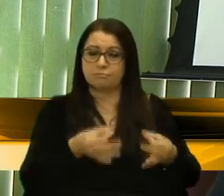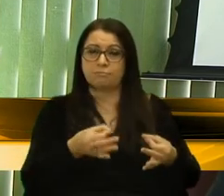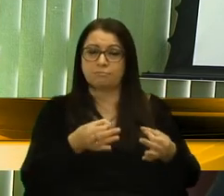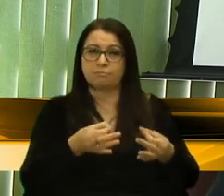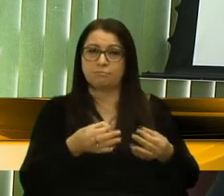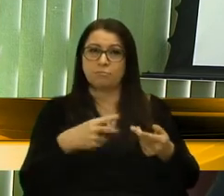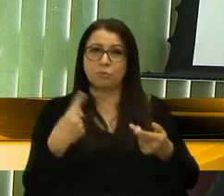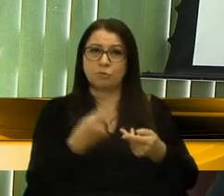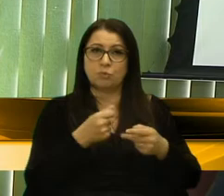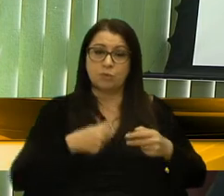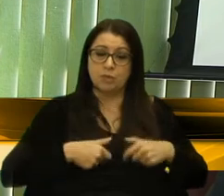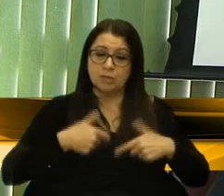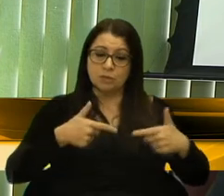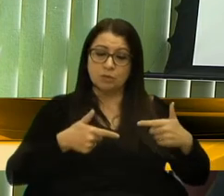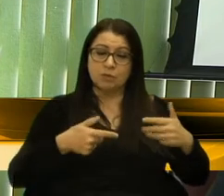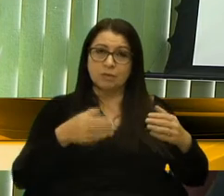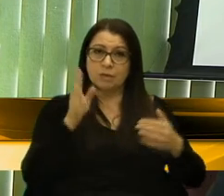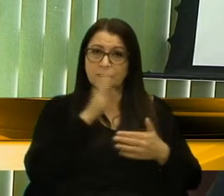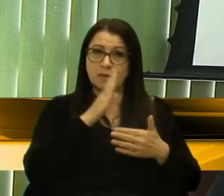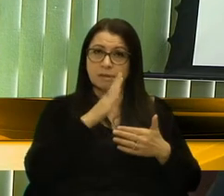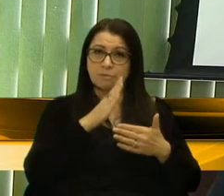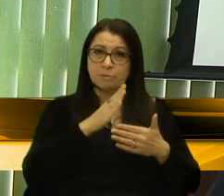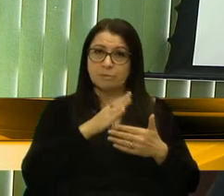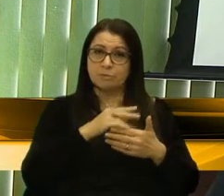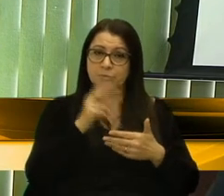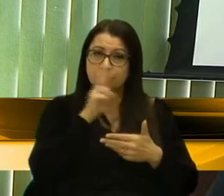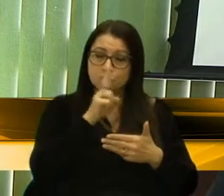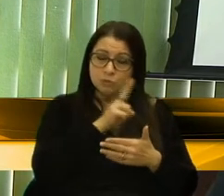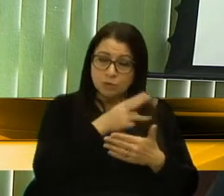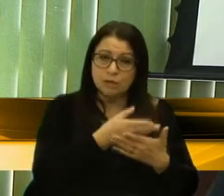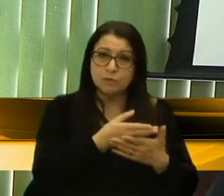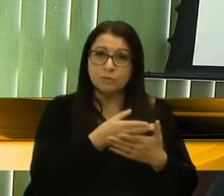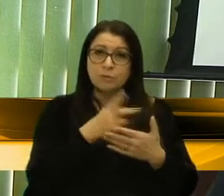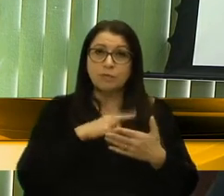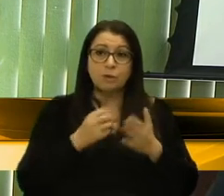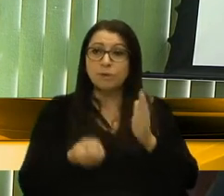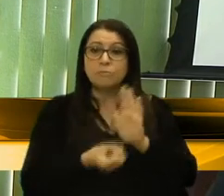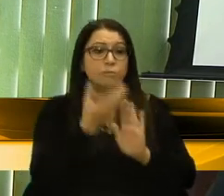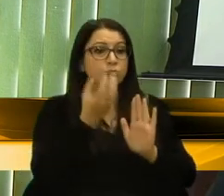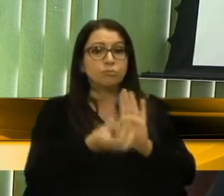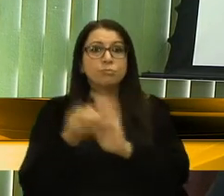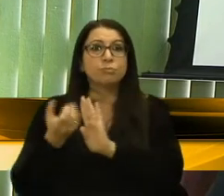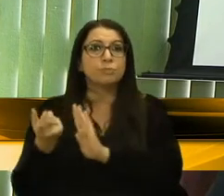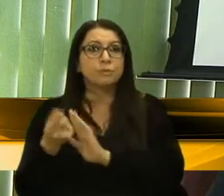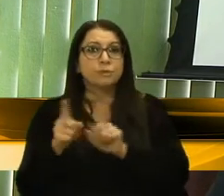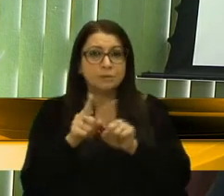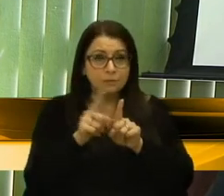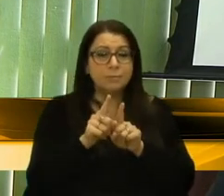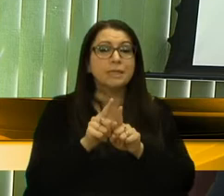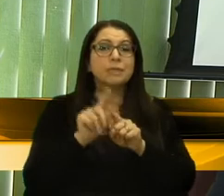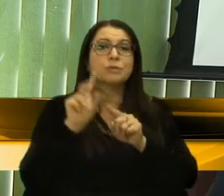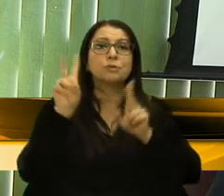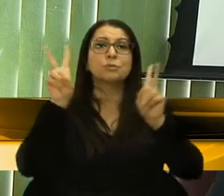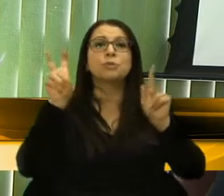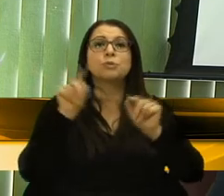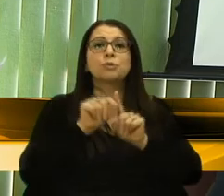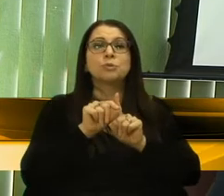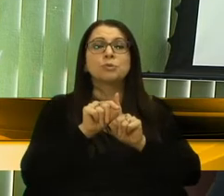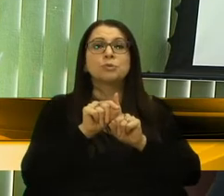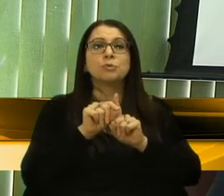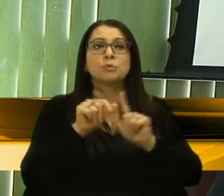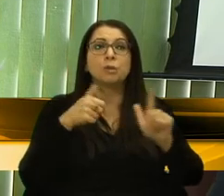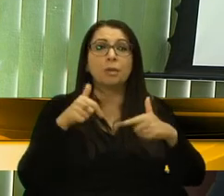comando das ações mais imediatas, mais urgentes que surgem, além de assuntos de rotina do